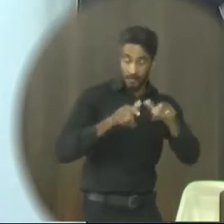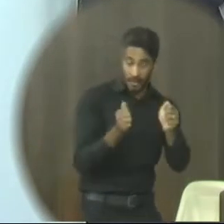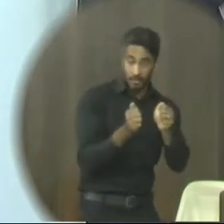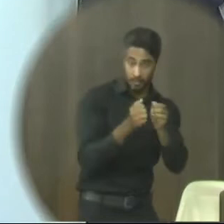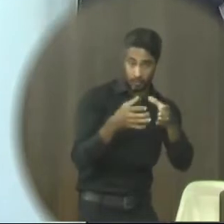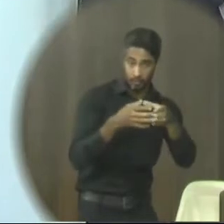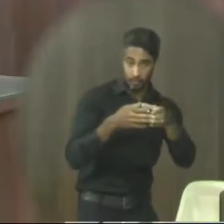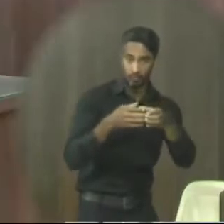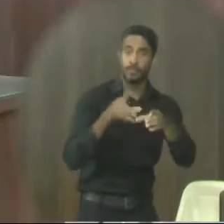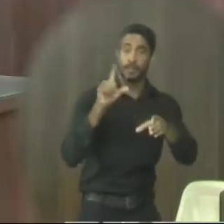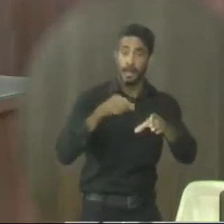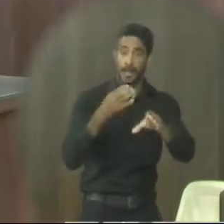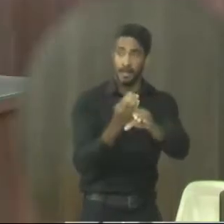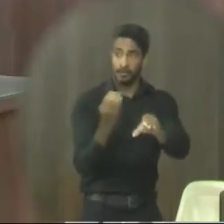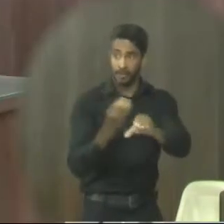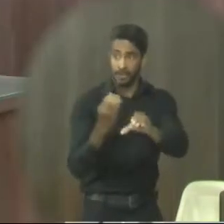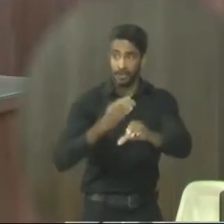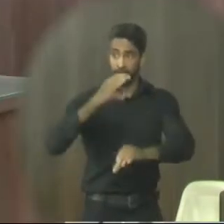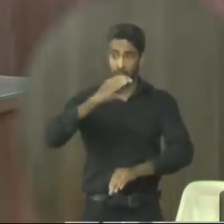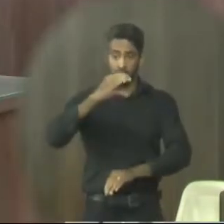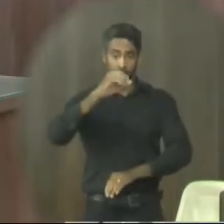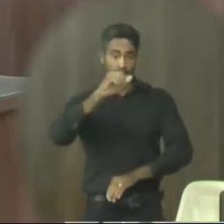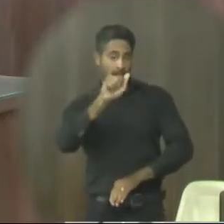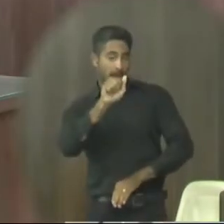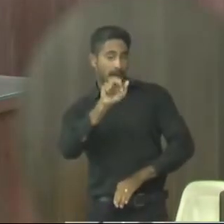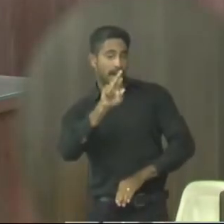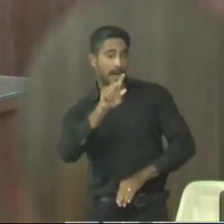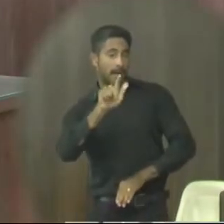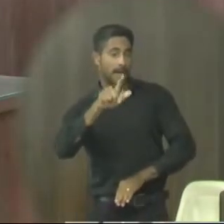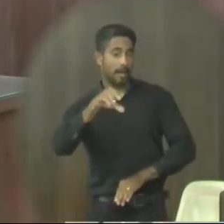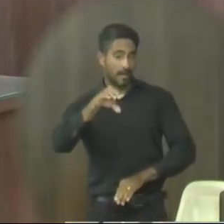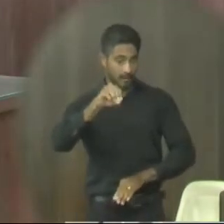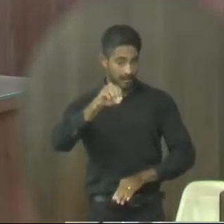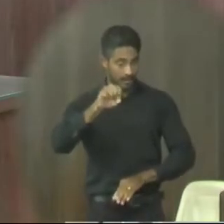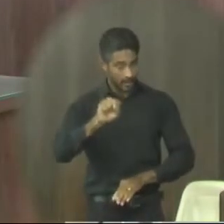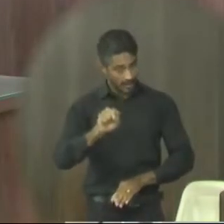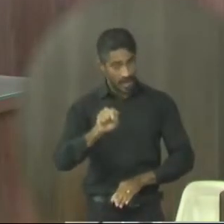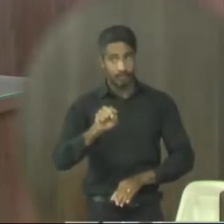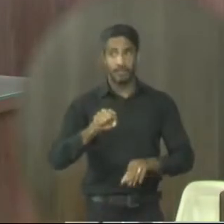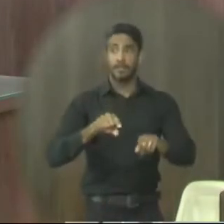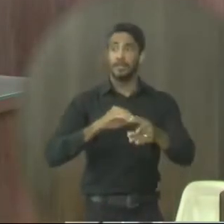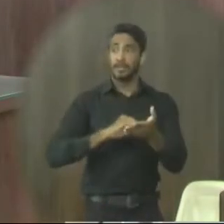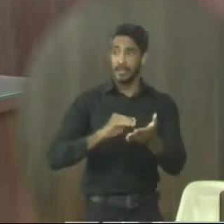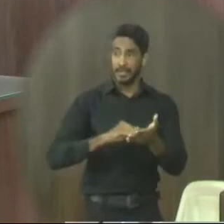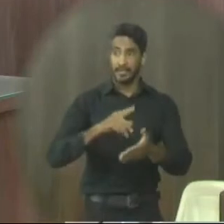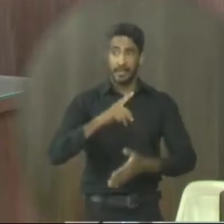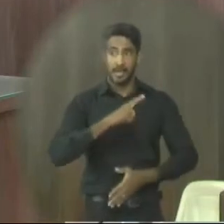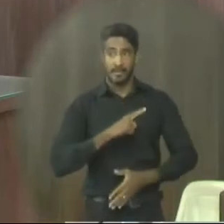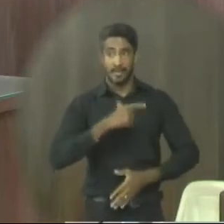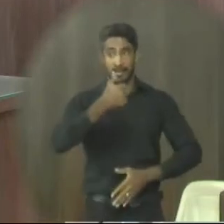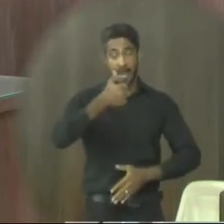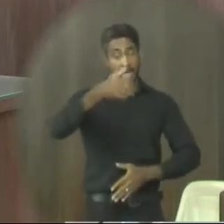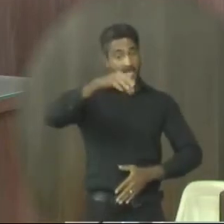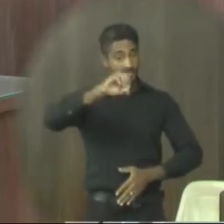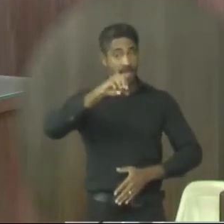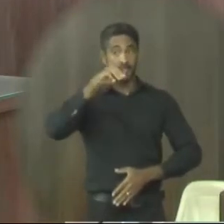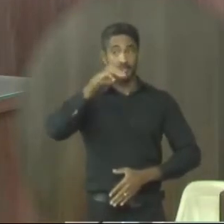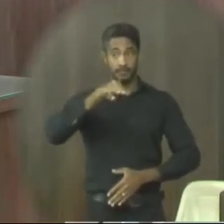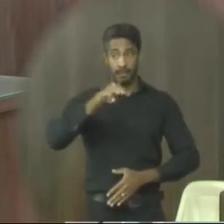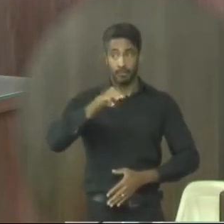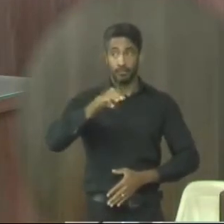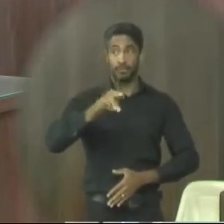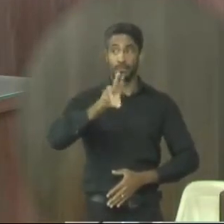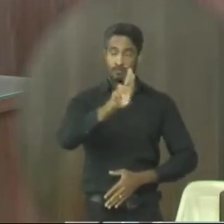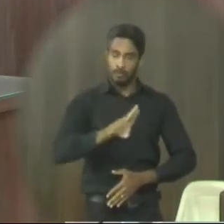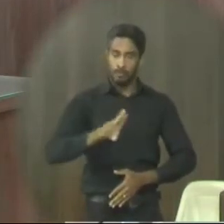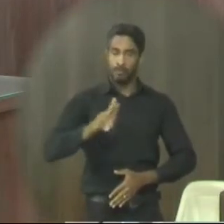o engenheiro Carlos Felipe, pode acompanhá-lo. O secretário tem 10 minutos para fazer o uso